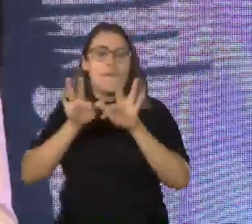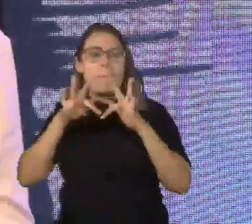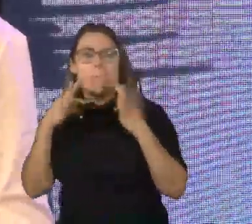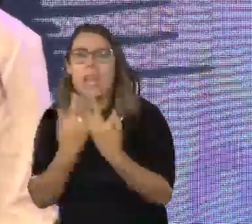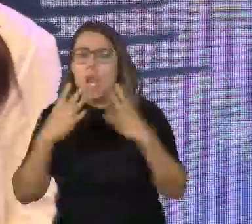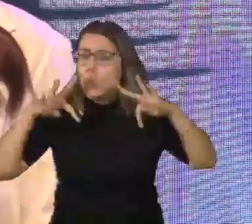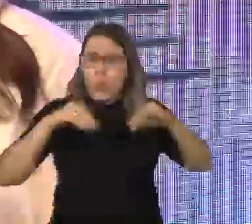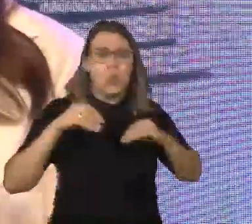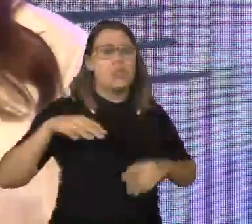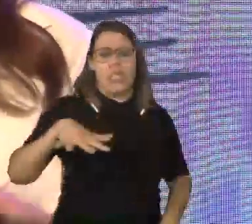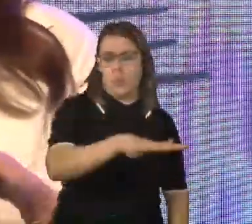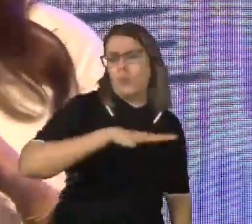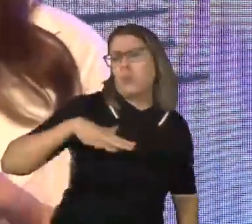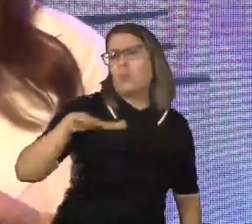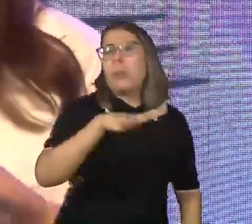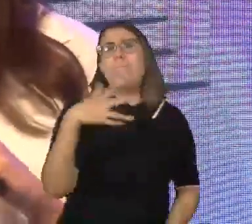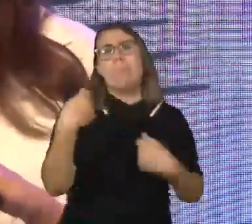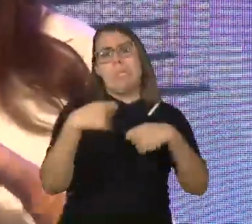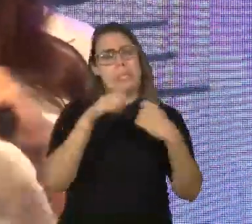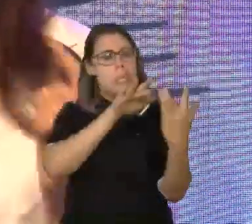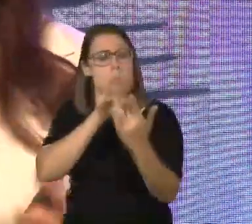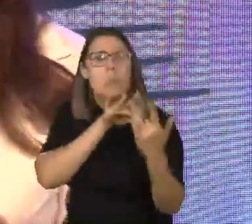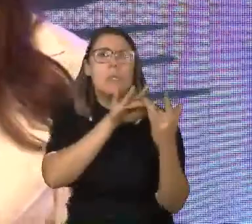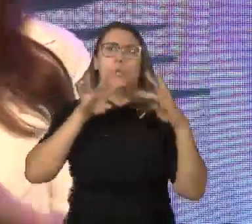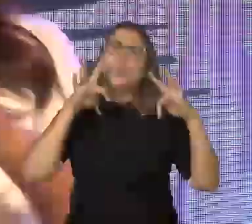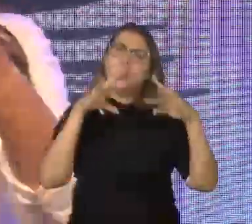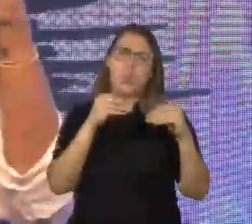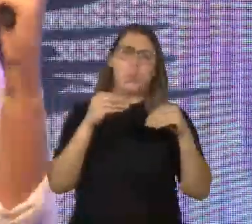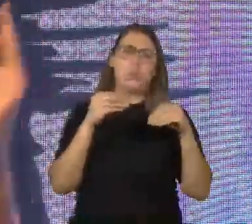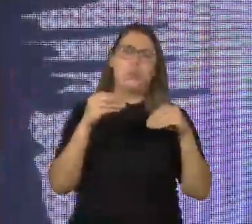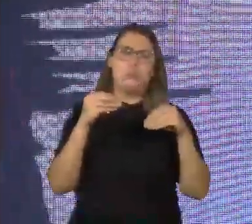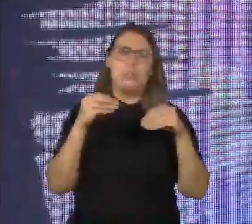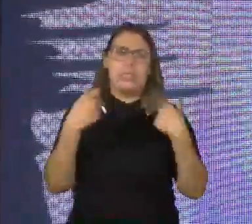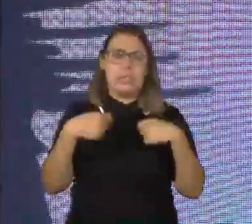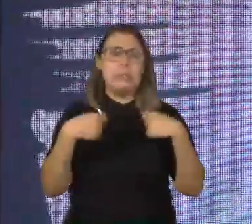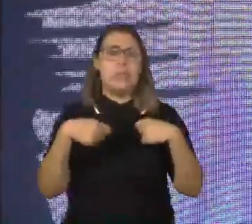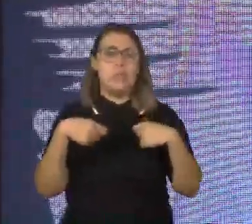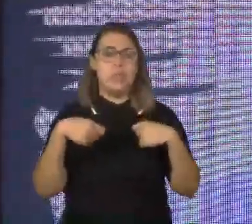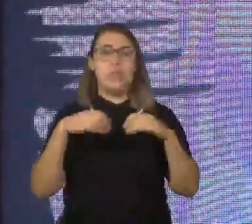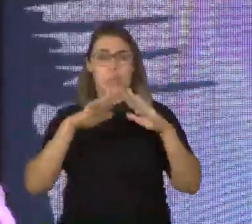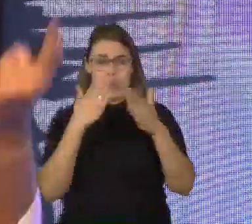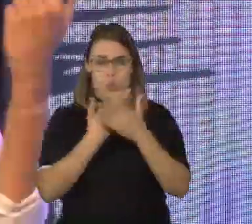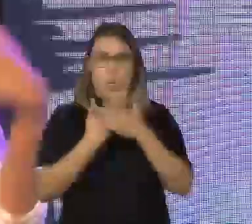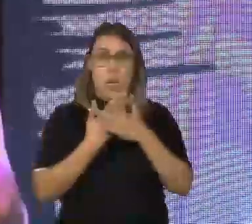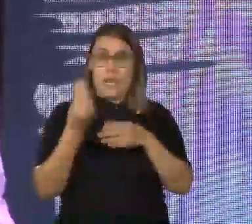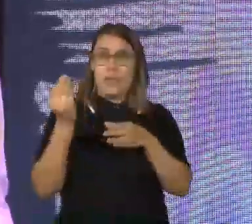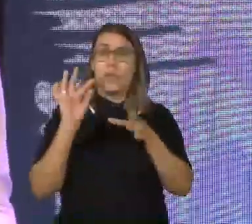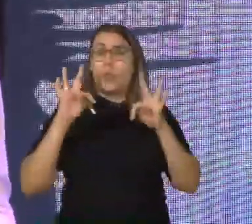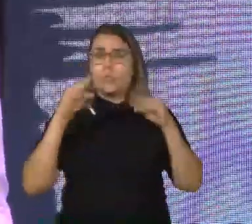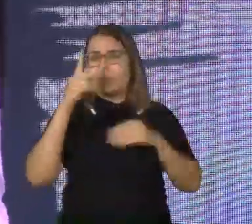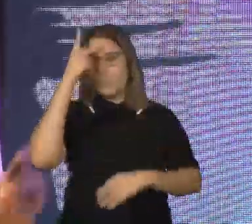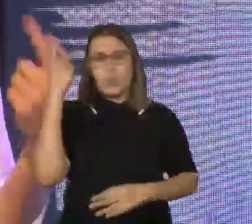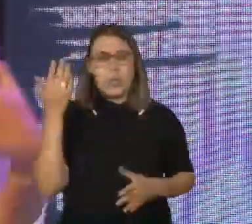com toda essa comunidade. Nós precisamos preparar a todos que usam o espaço escolar para que todos